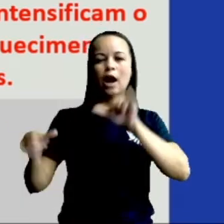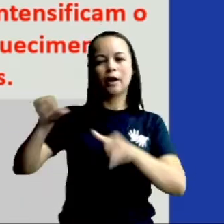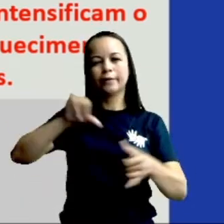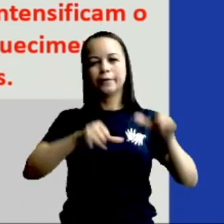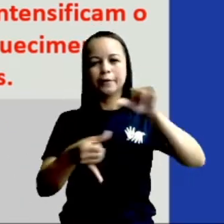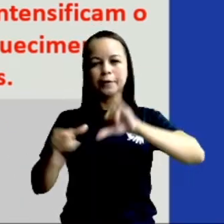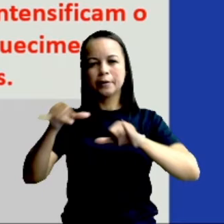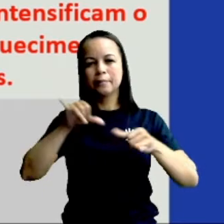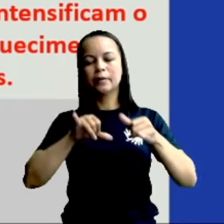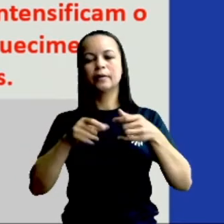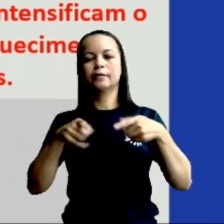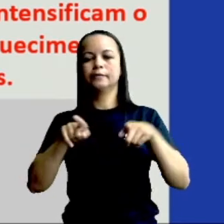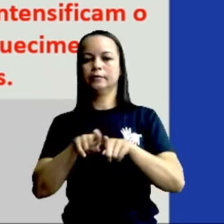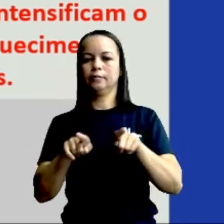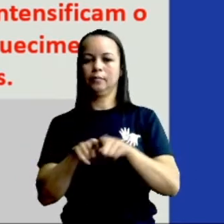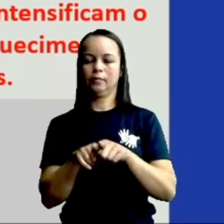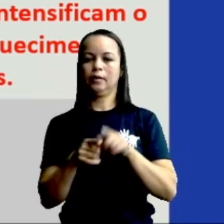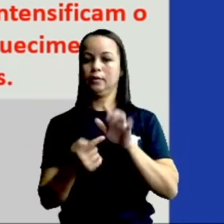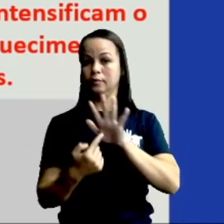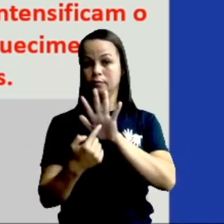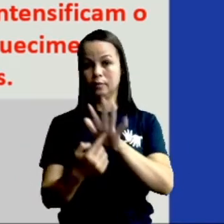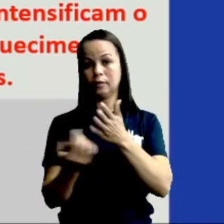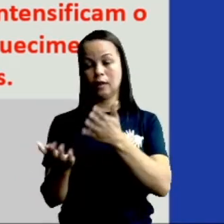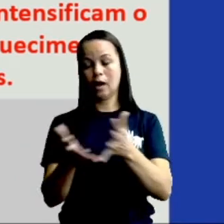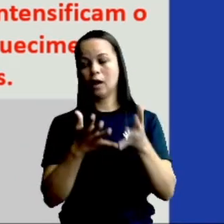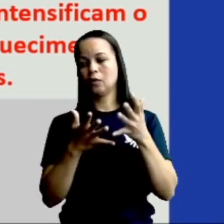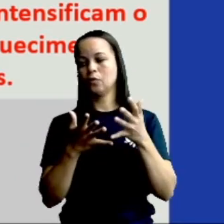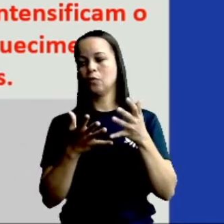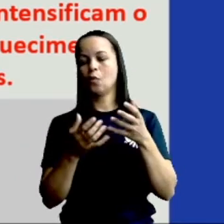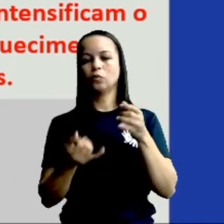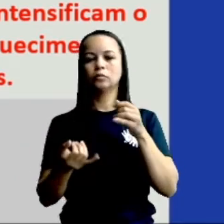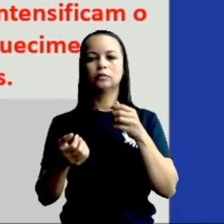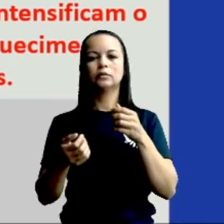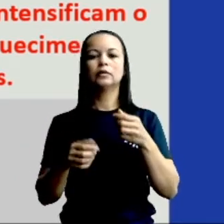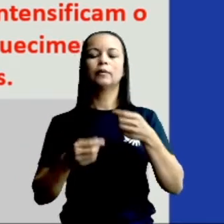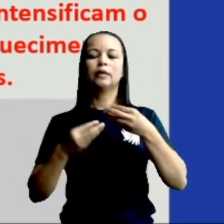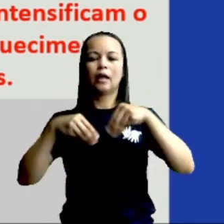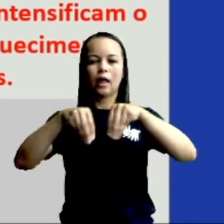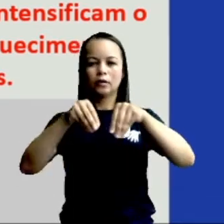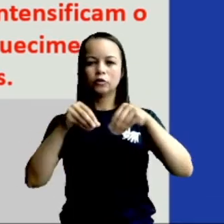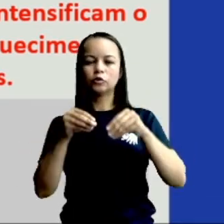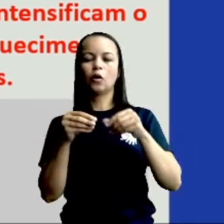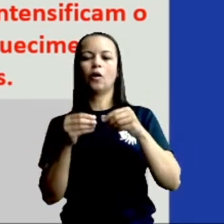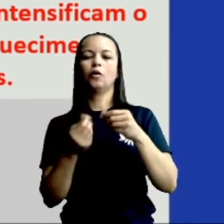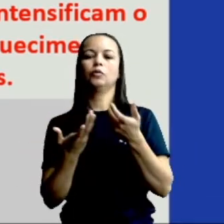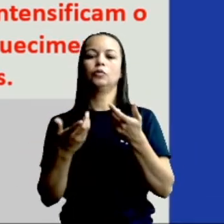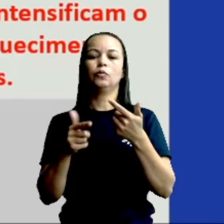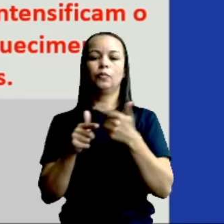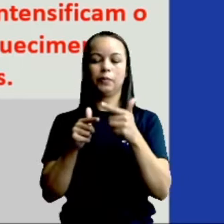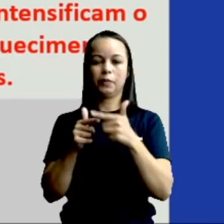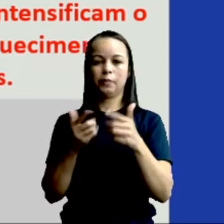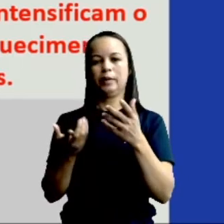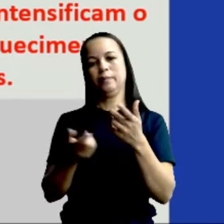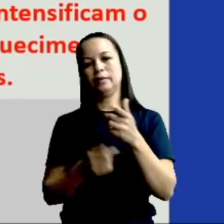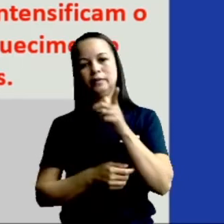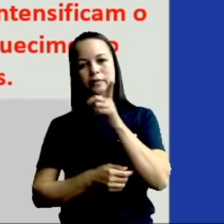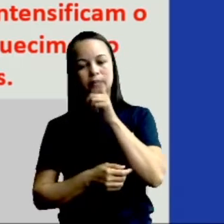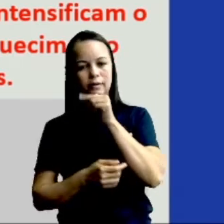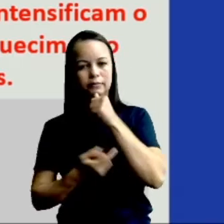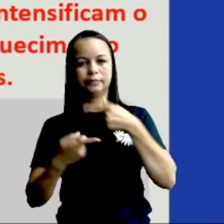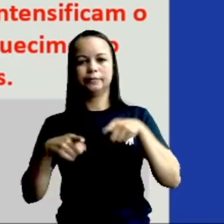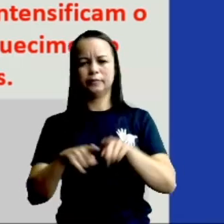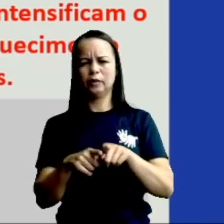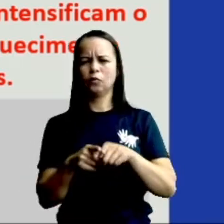Que refere-se principalmente à contaminação do ambiente, do solo e das águas. Quando a gente usa agrotóxico, quando